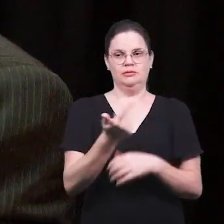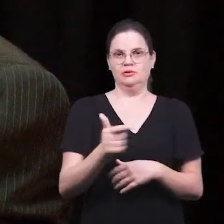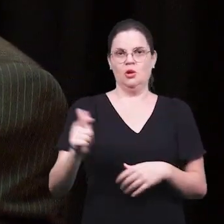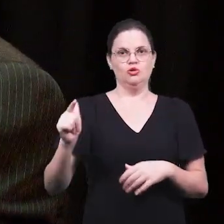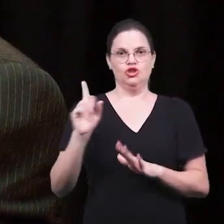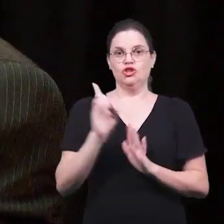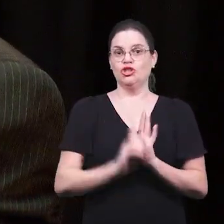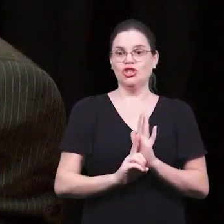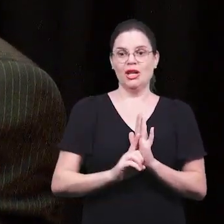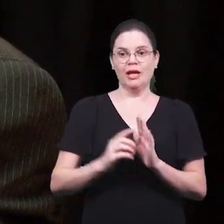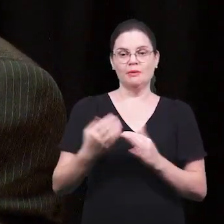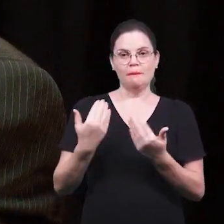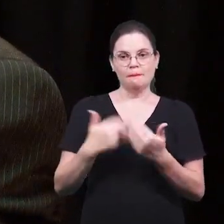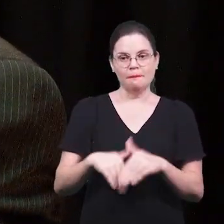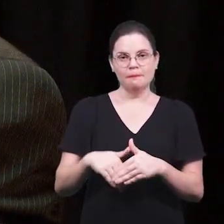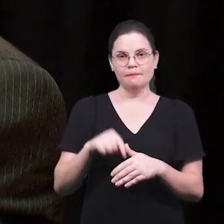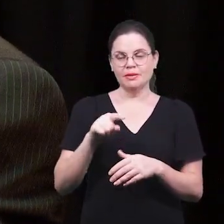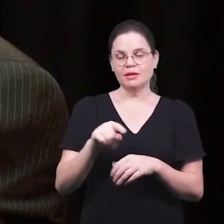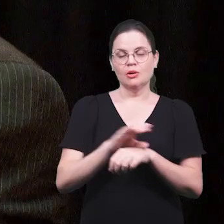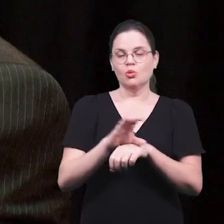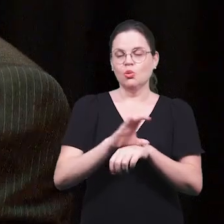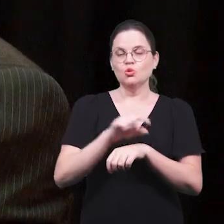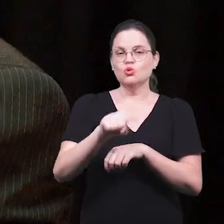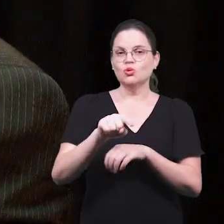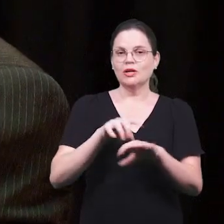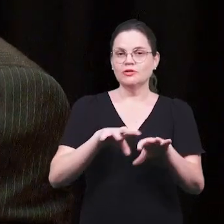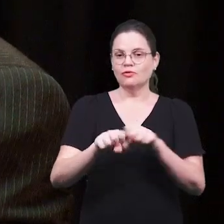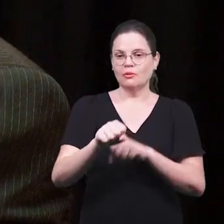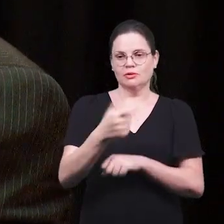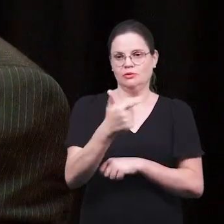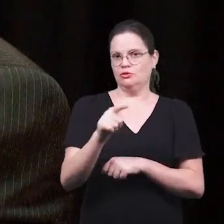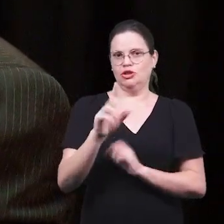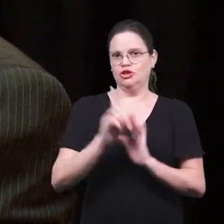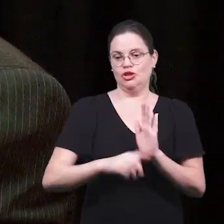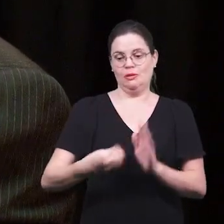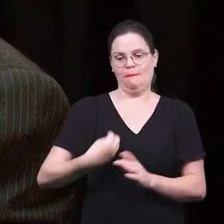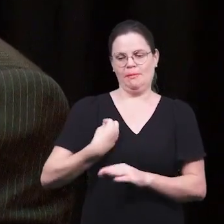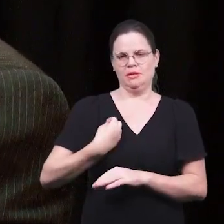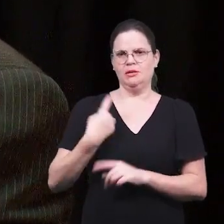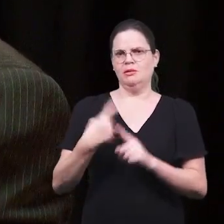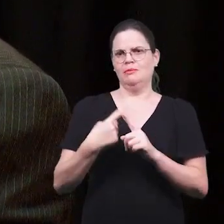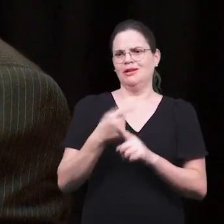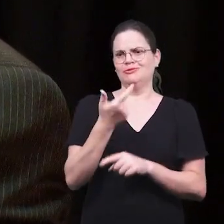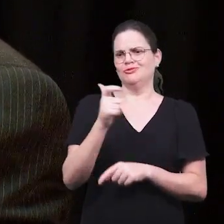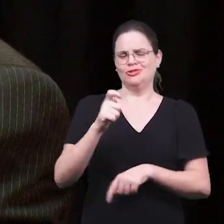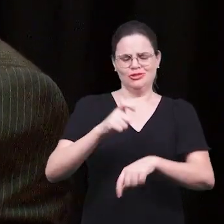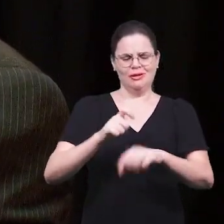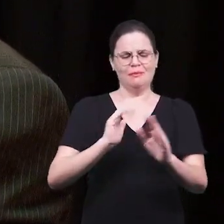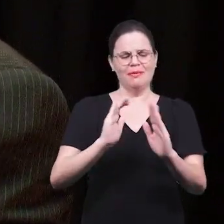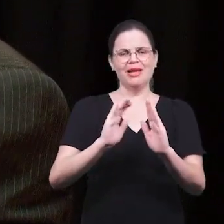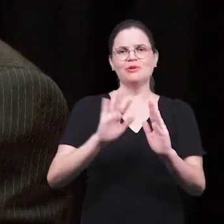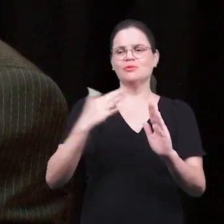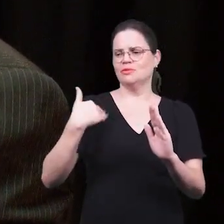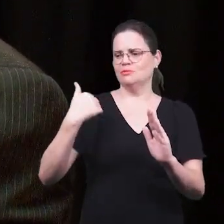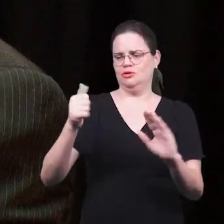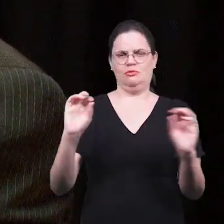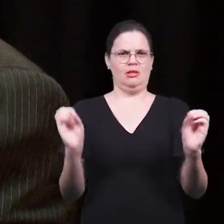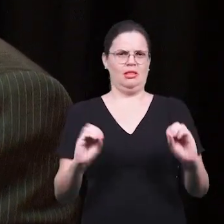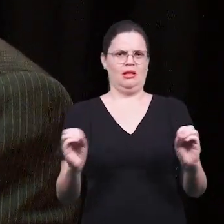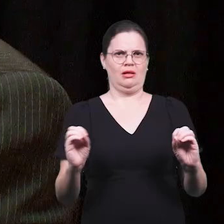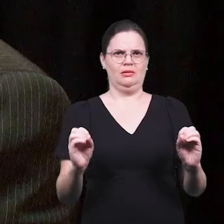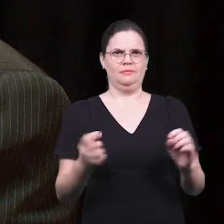nós não tínhamos direito de participar daquele curso de formação, até porque não havia previsão de que fôssemos chamados. Na verdade, até essa